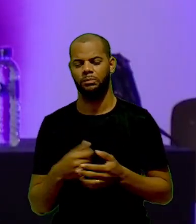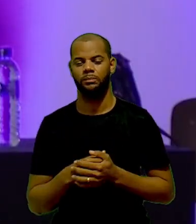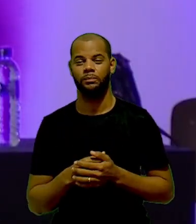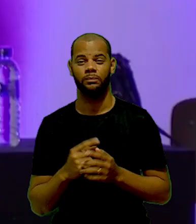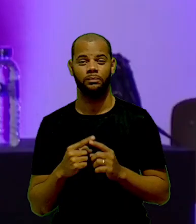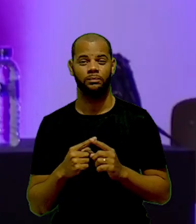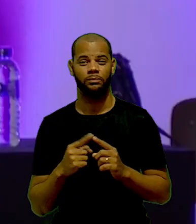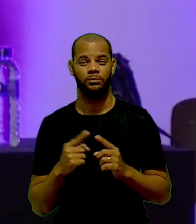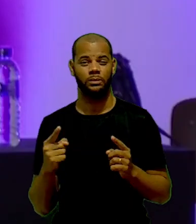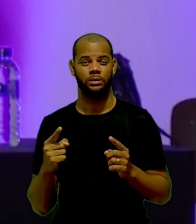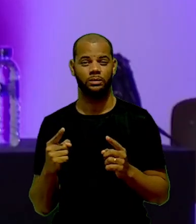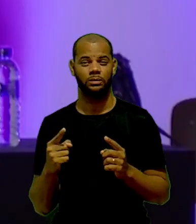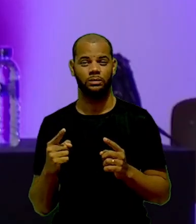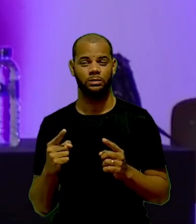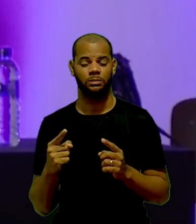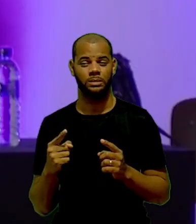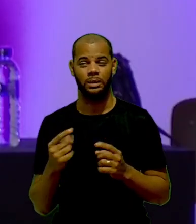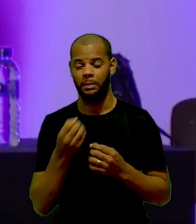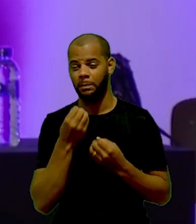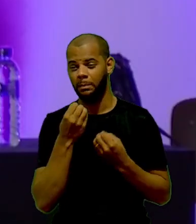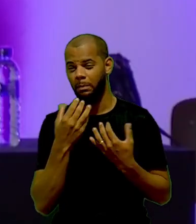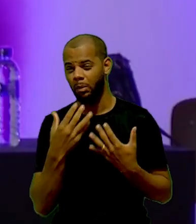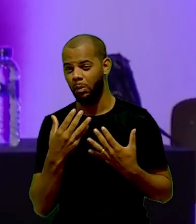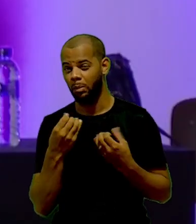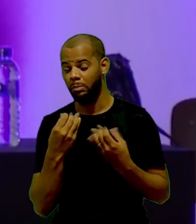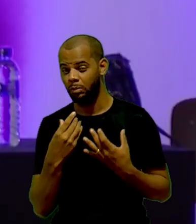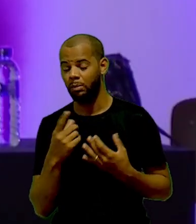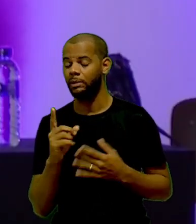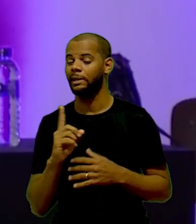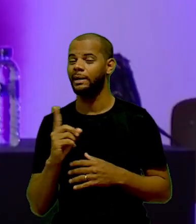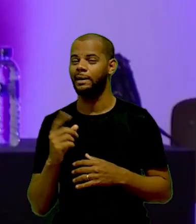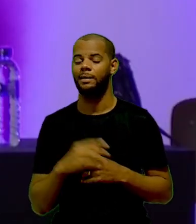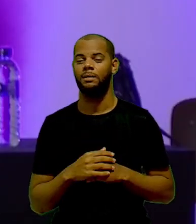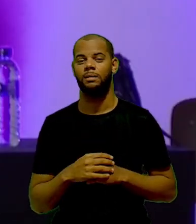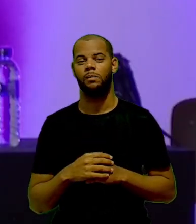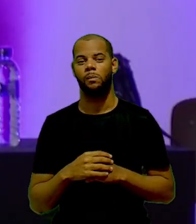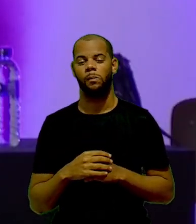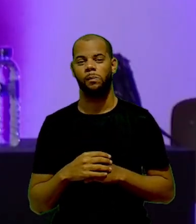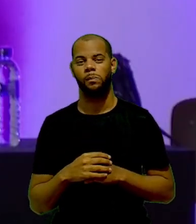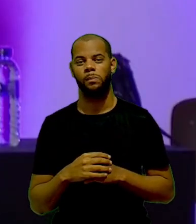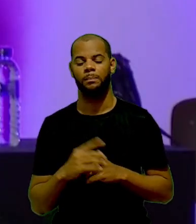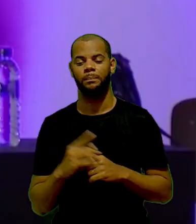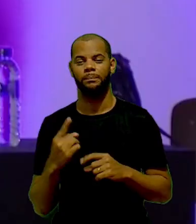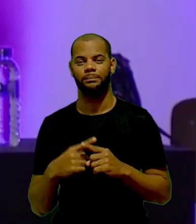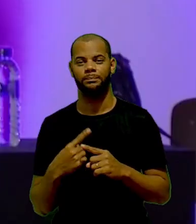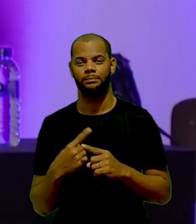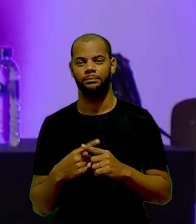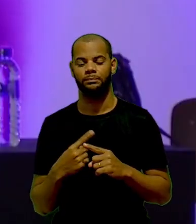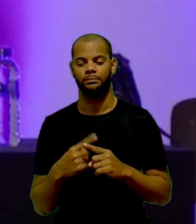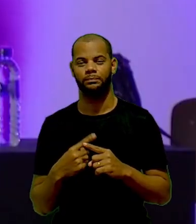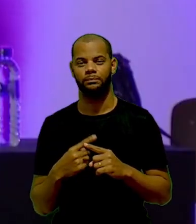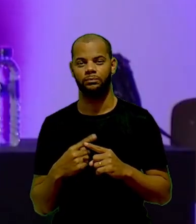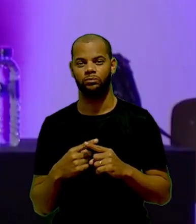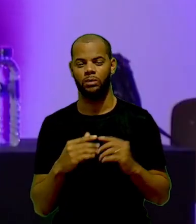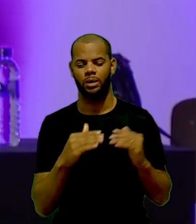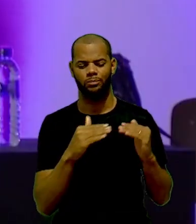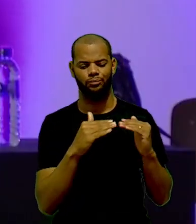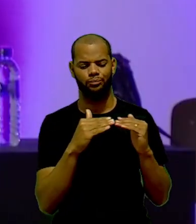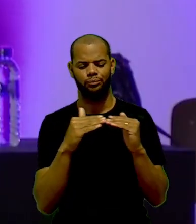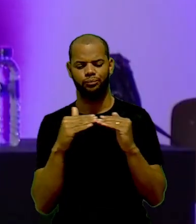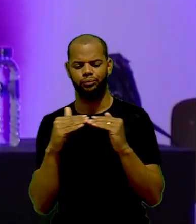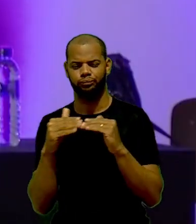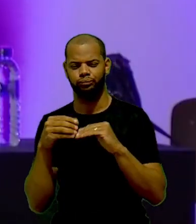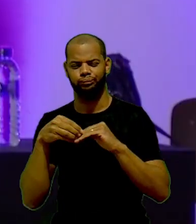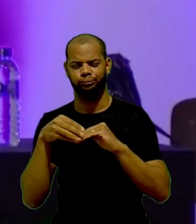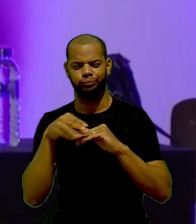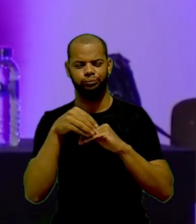energia não é tão boa assim como parece, porque ela não é uniformemente distribuída